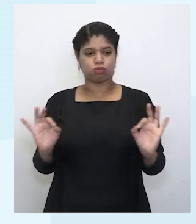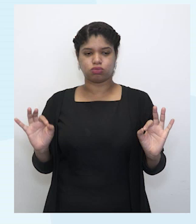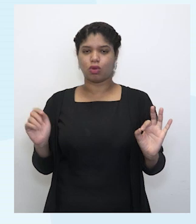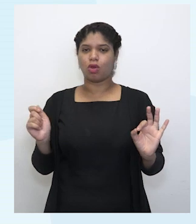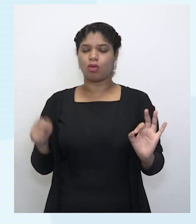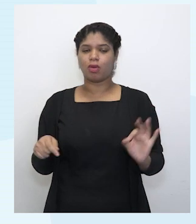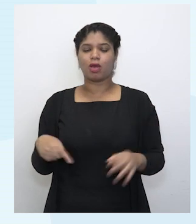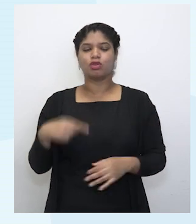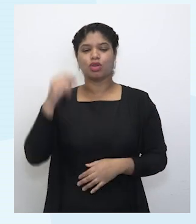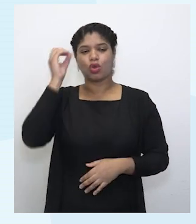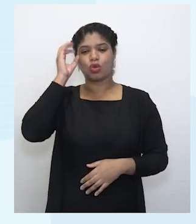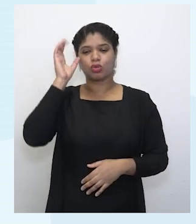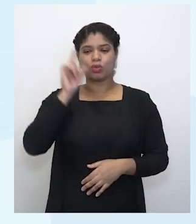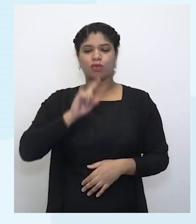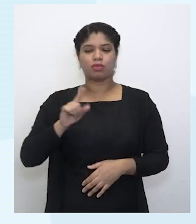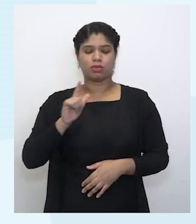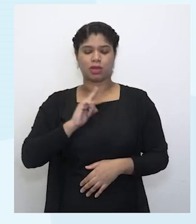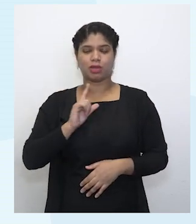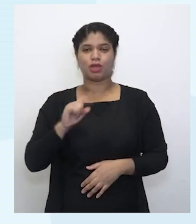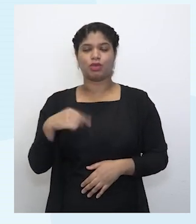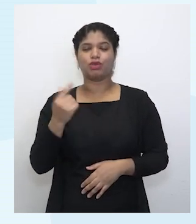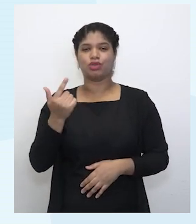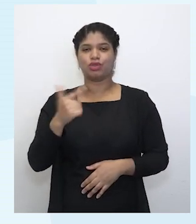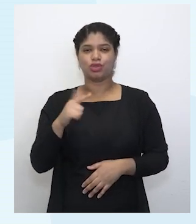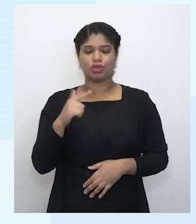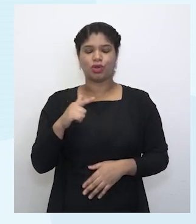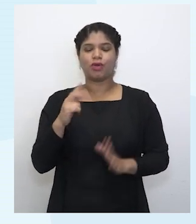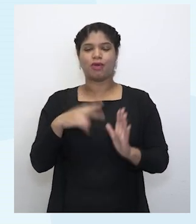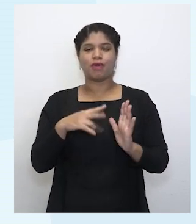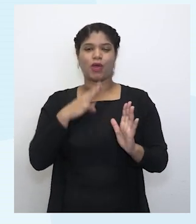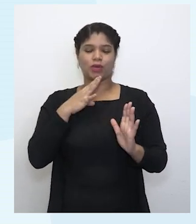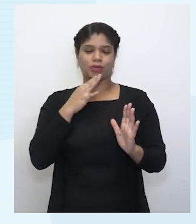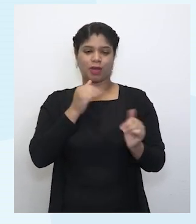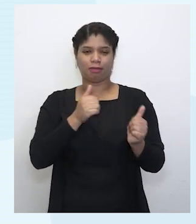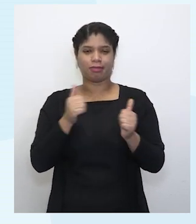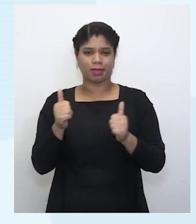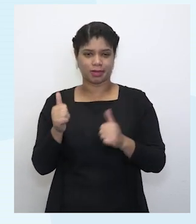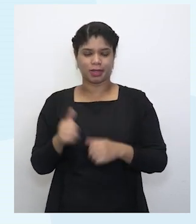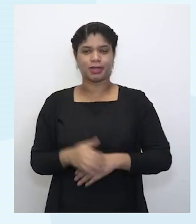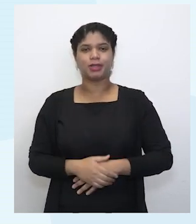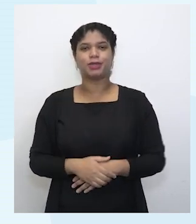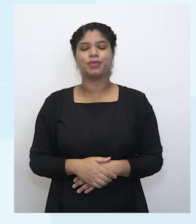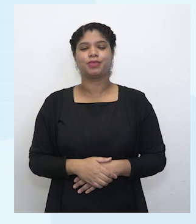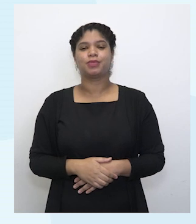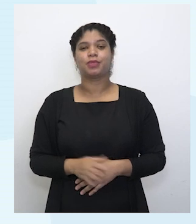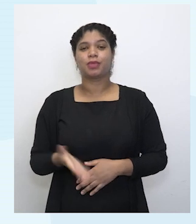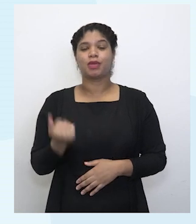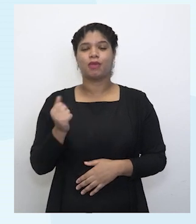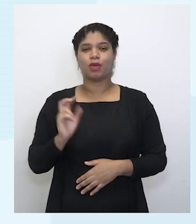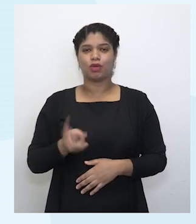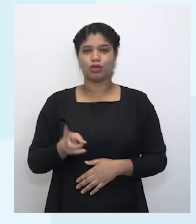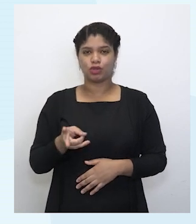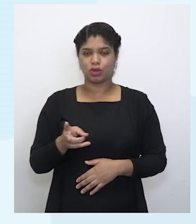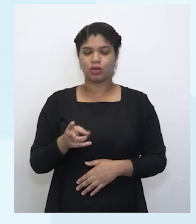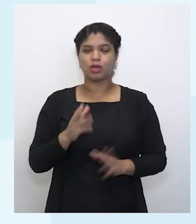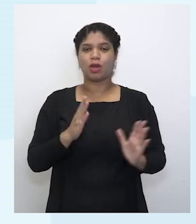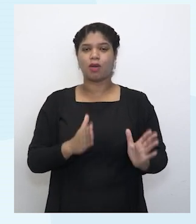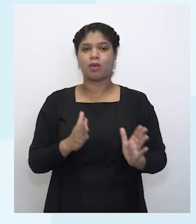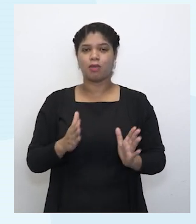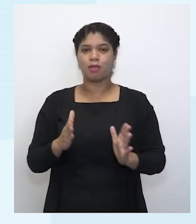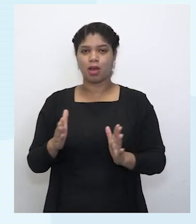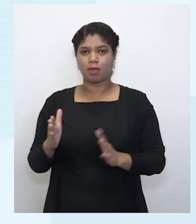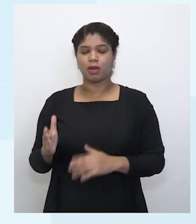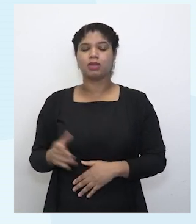ótimo conhecimento de vocês, né? A gente está retomando aqui os conhecimentos. Então, seguindo aí os passos da reescrita, nós